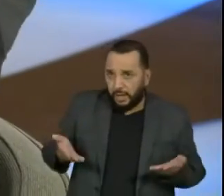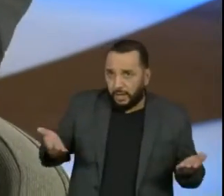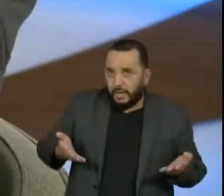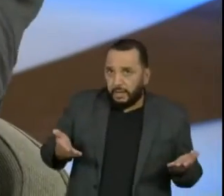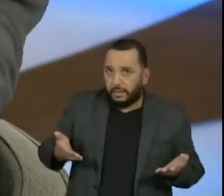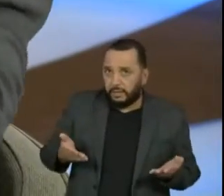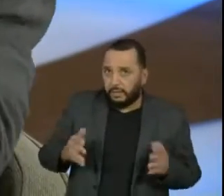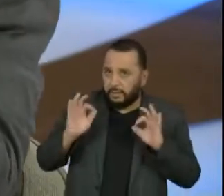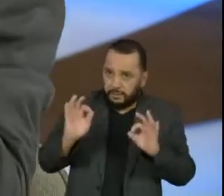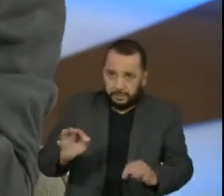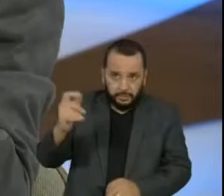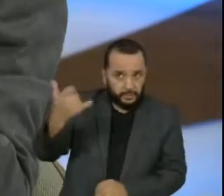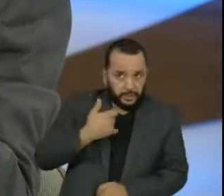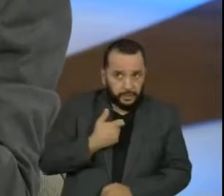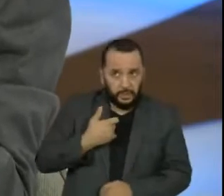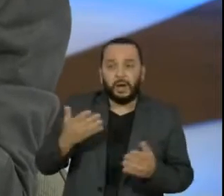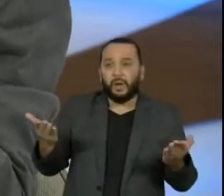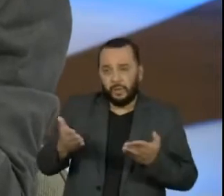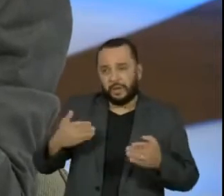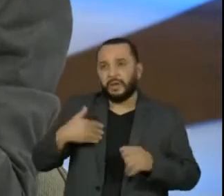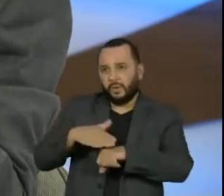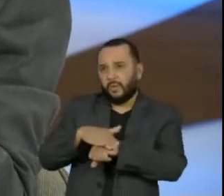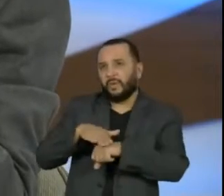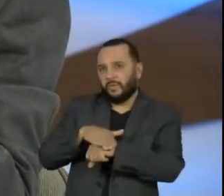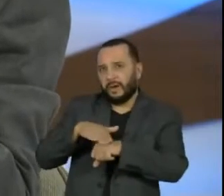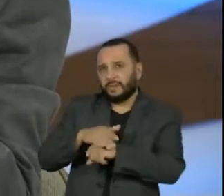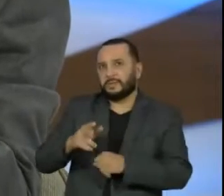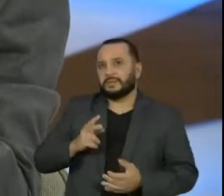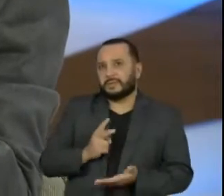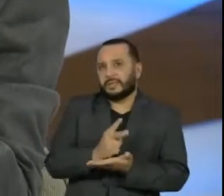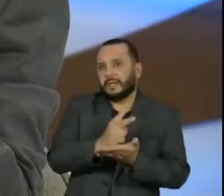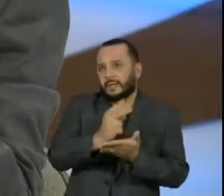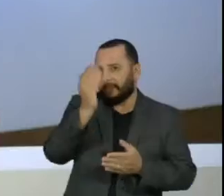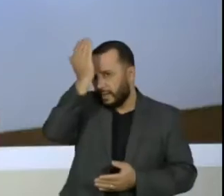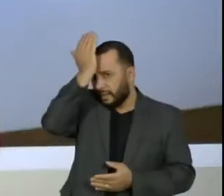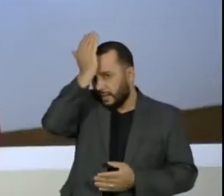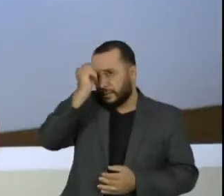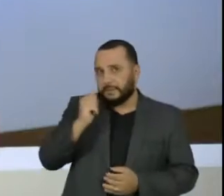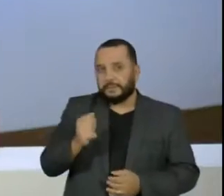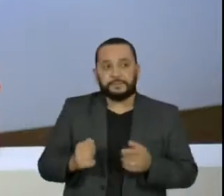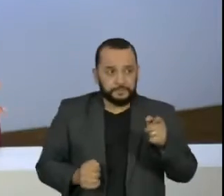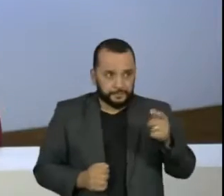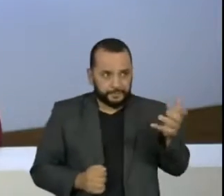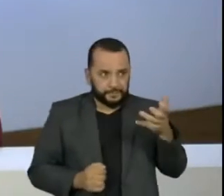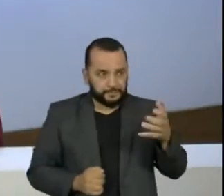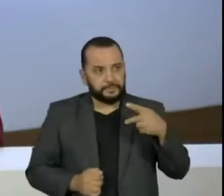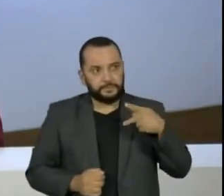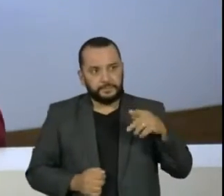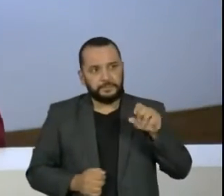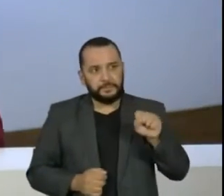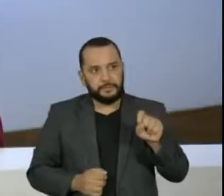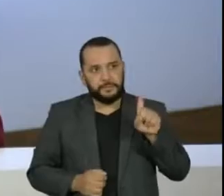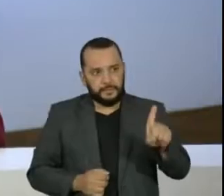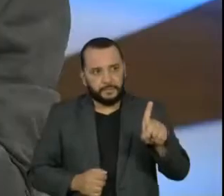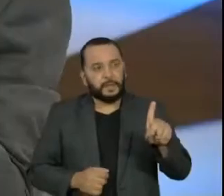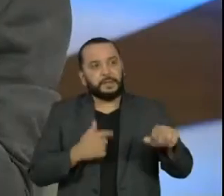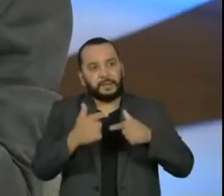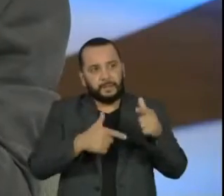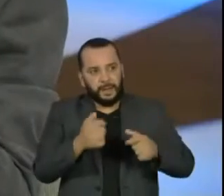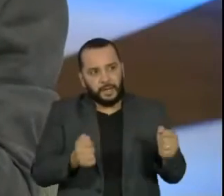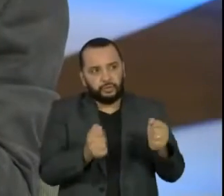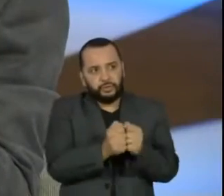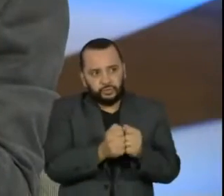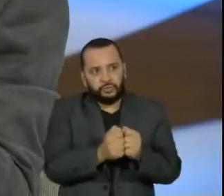tá certo? Eu converso sempre. Mas o senhor não gostaria que o PSD fosse base do governo, é isso? Vamos dar uma rodada. Né?